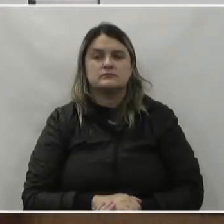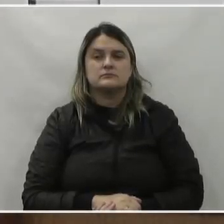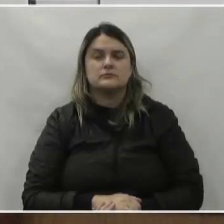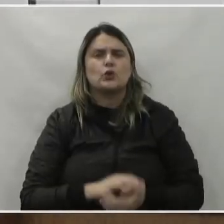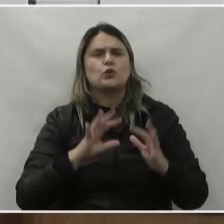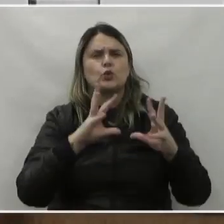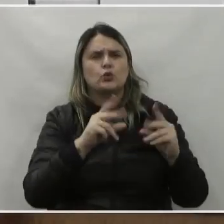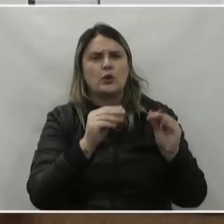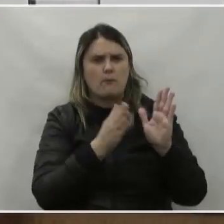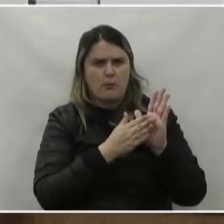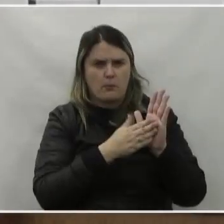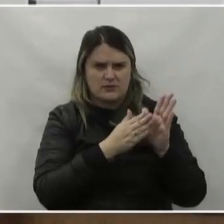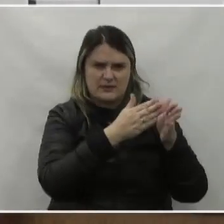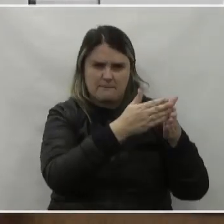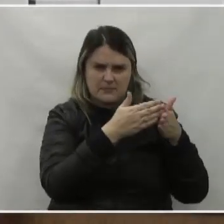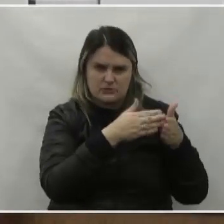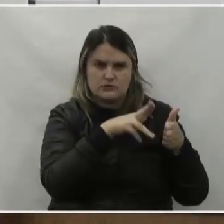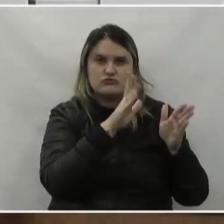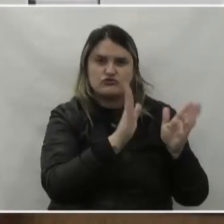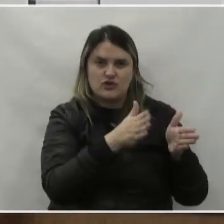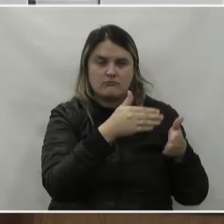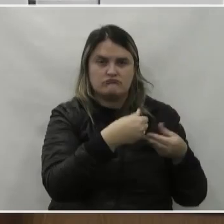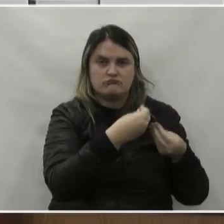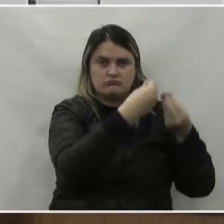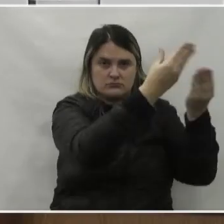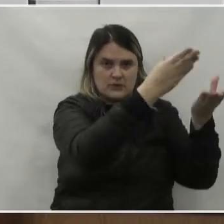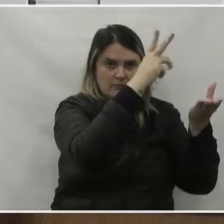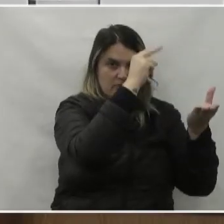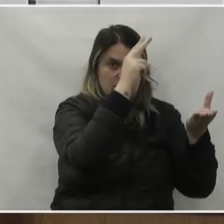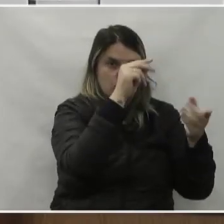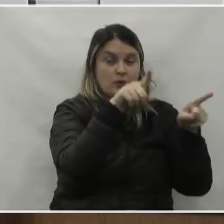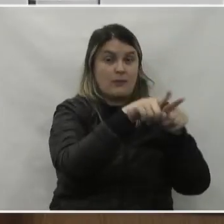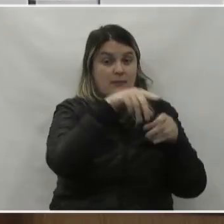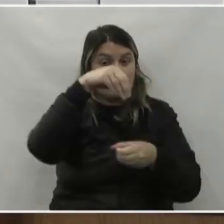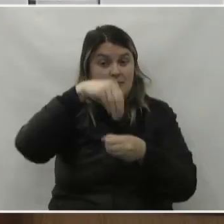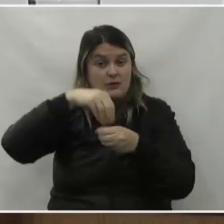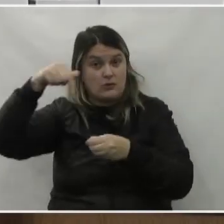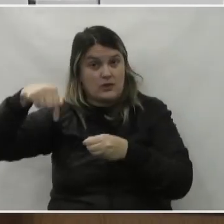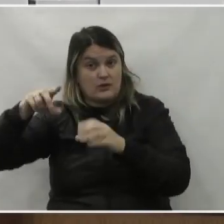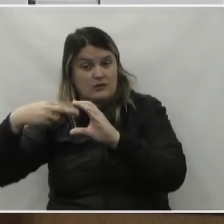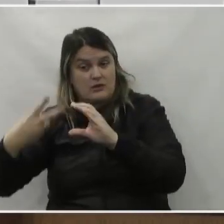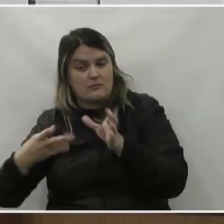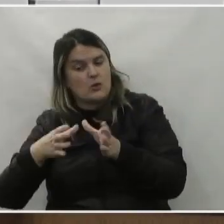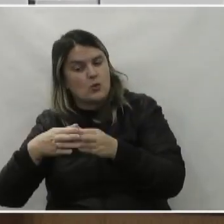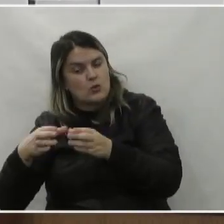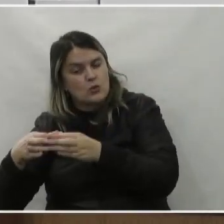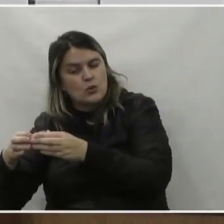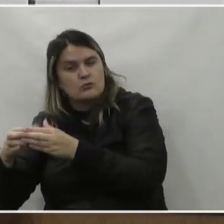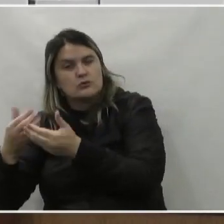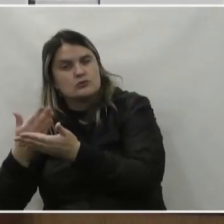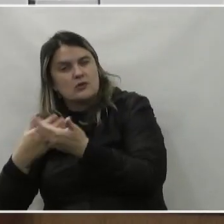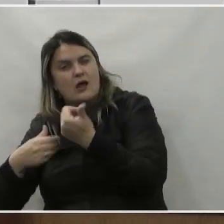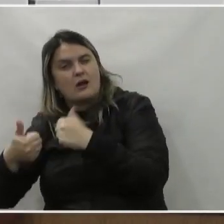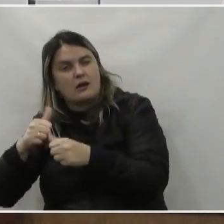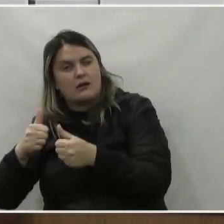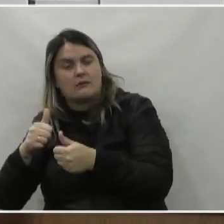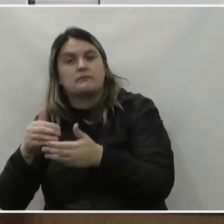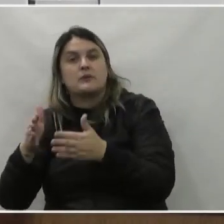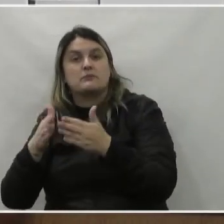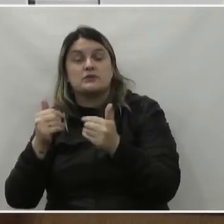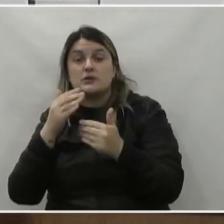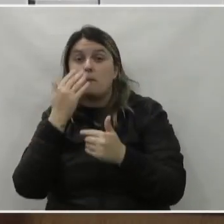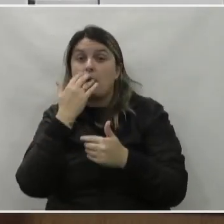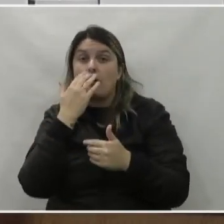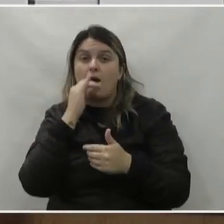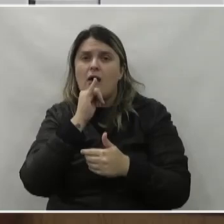As indicações serão encaminhadas aos órgãos competentes e os projetos serão encaminhados às devidas comissões. Solicito ao vereador Marcos Borracha